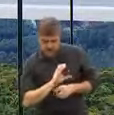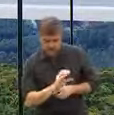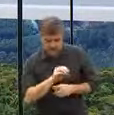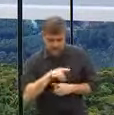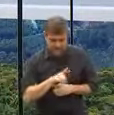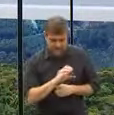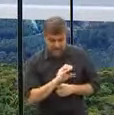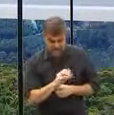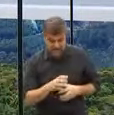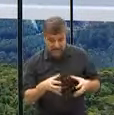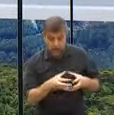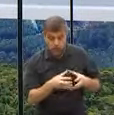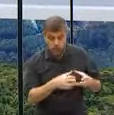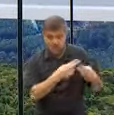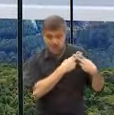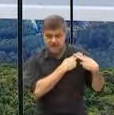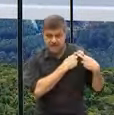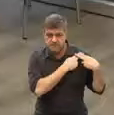é um órgão